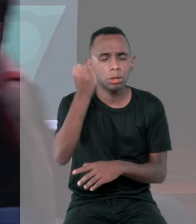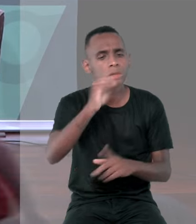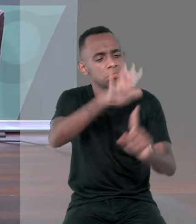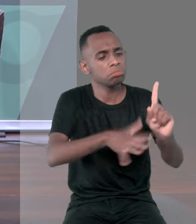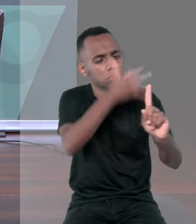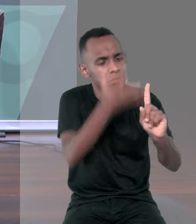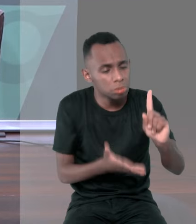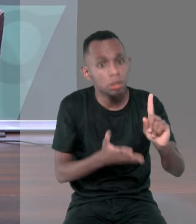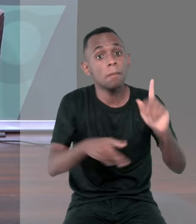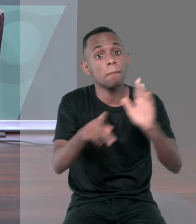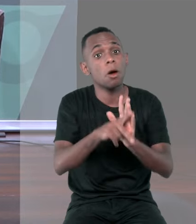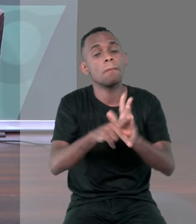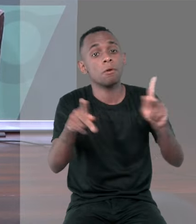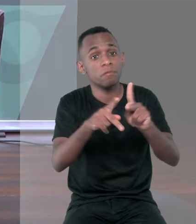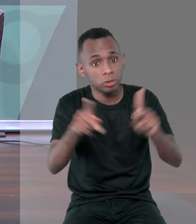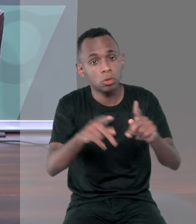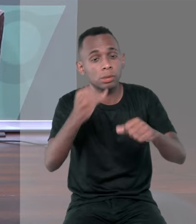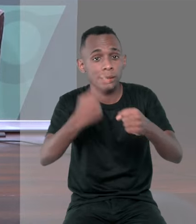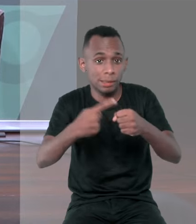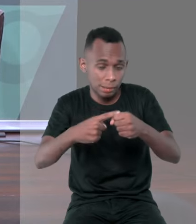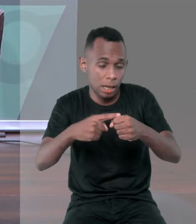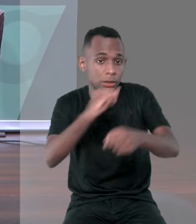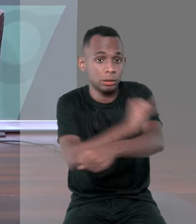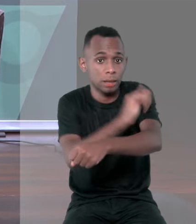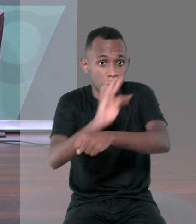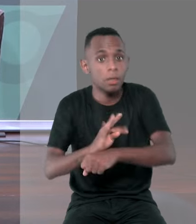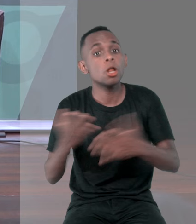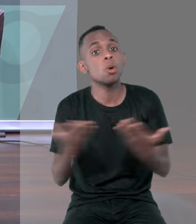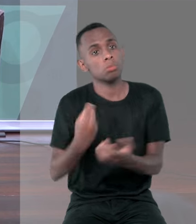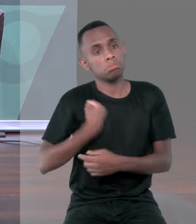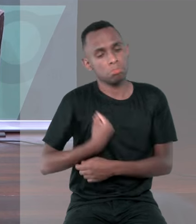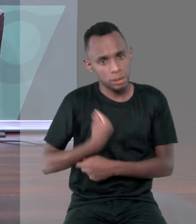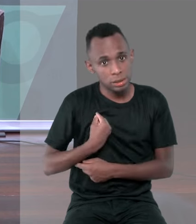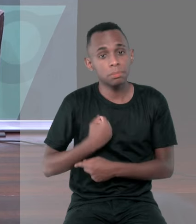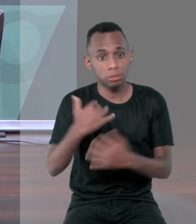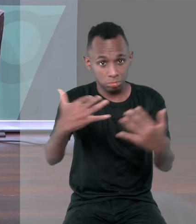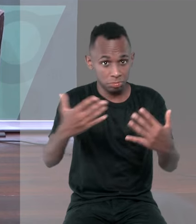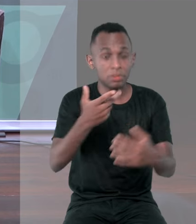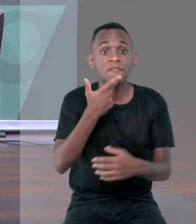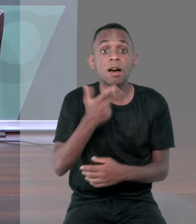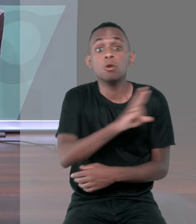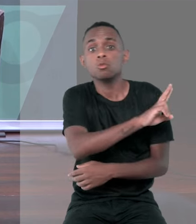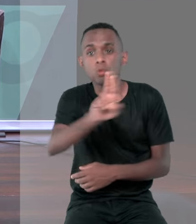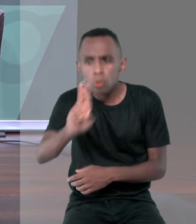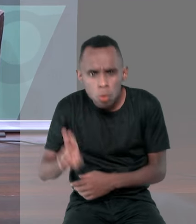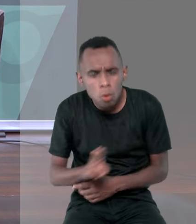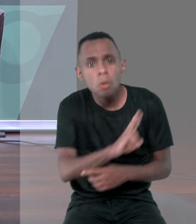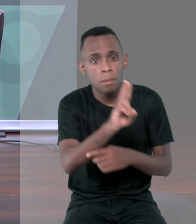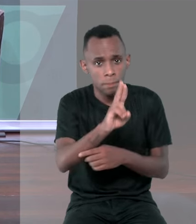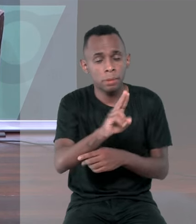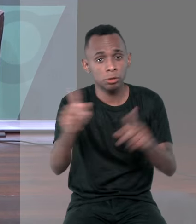professores de Itabira, olha que simbólico, que estão aqui hoje. Nós gostaríamos de falar o nome desses